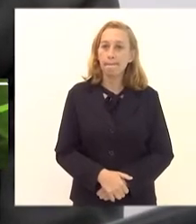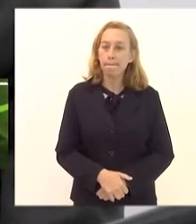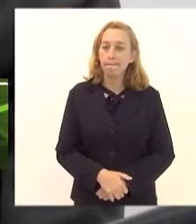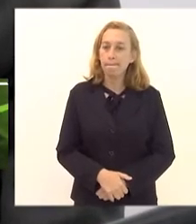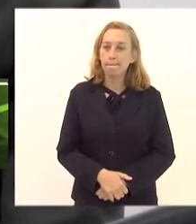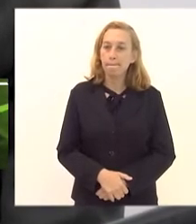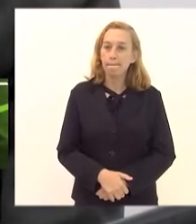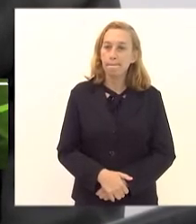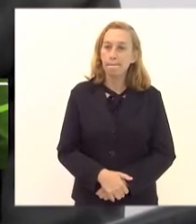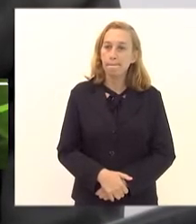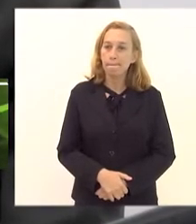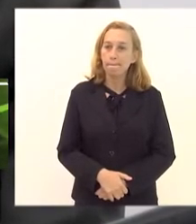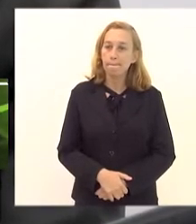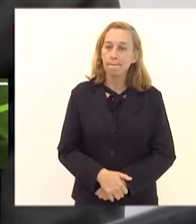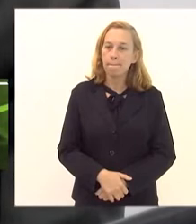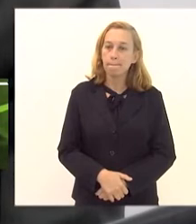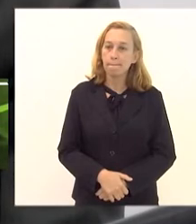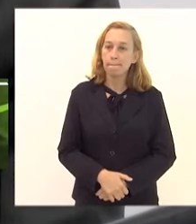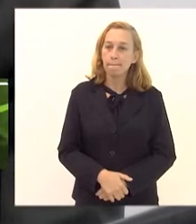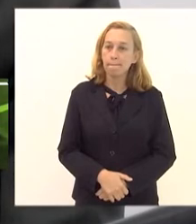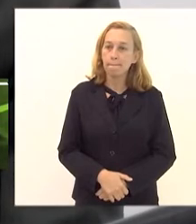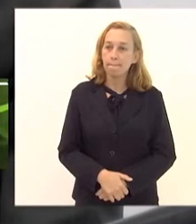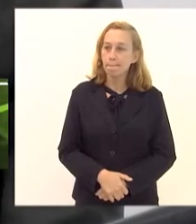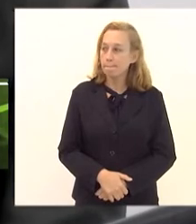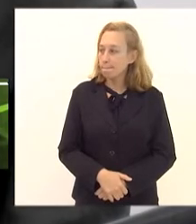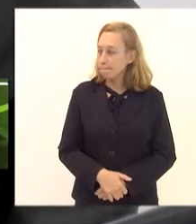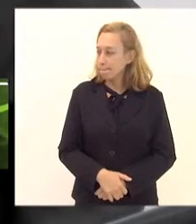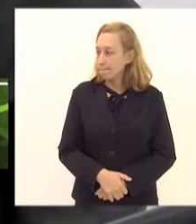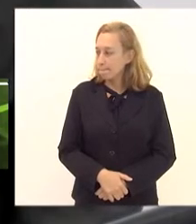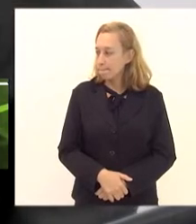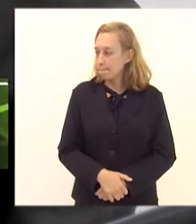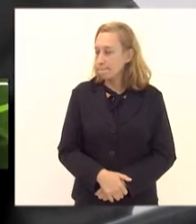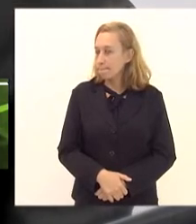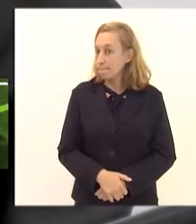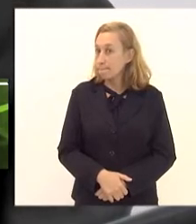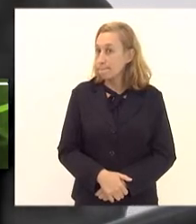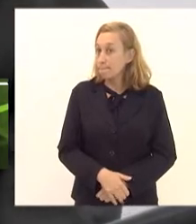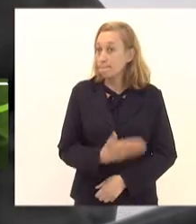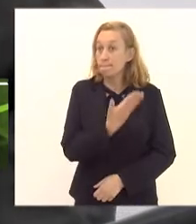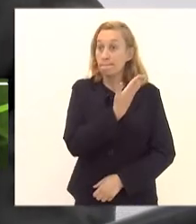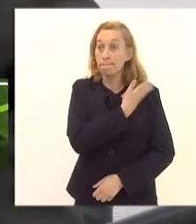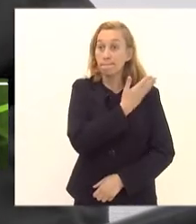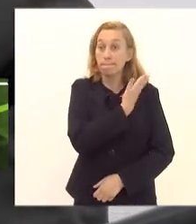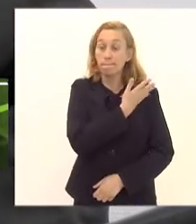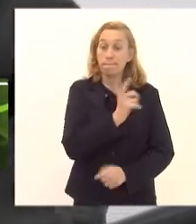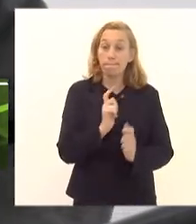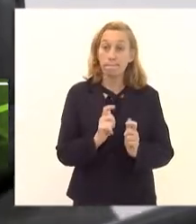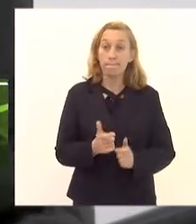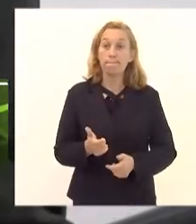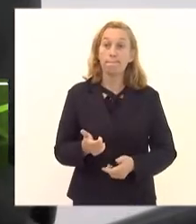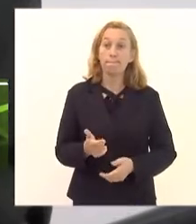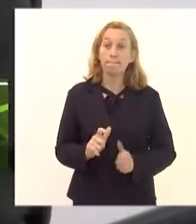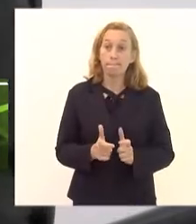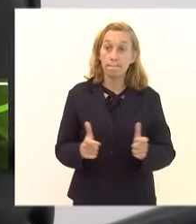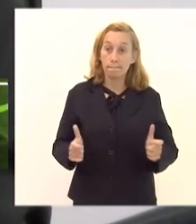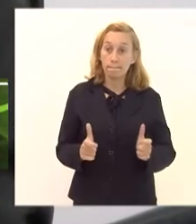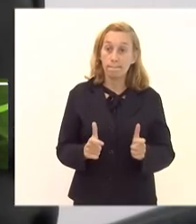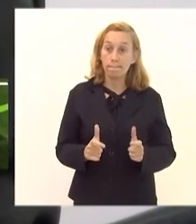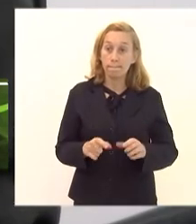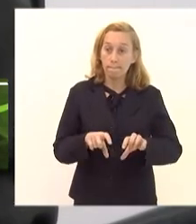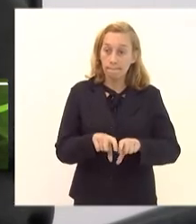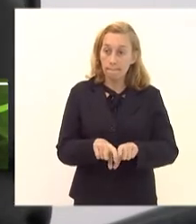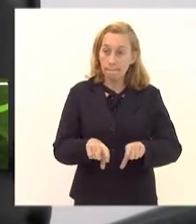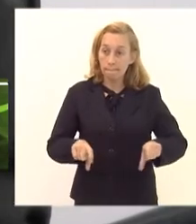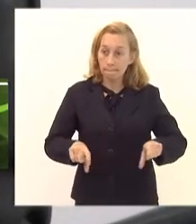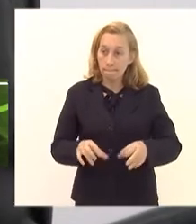Eu tenho, de uma maneira geral, um preconceito imenso em canalizar rio.